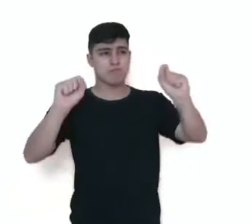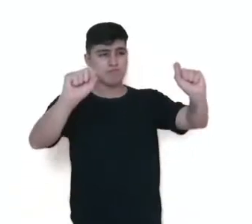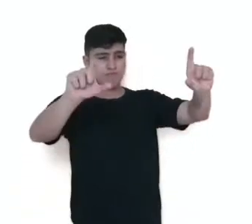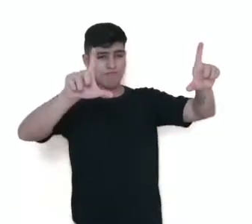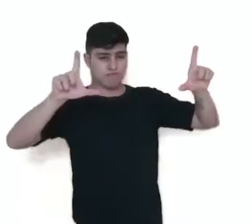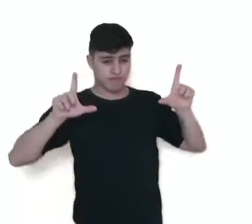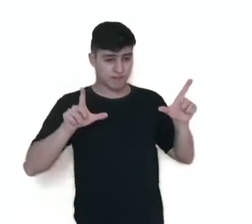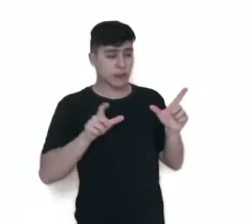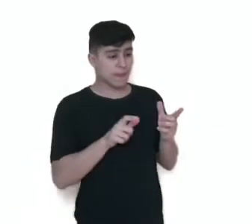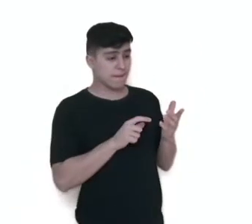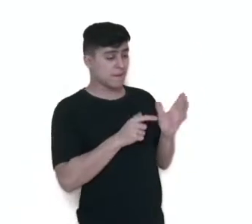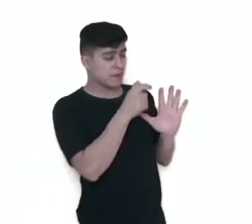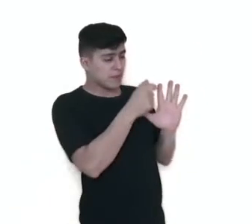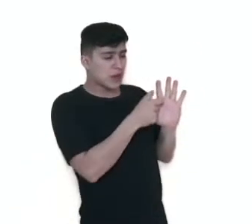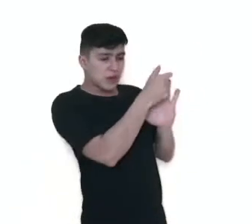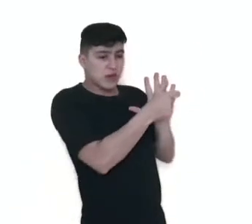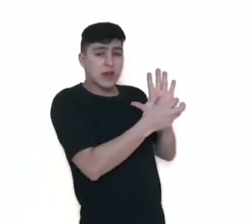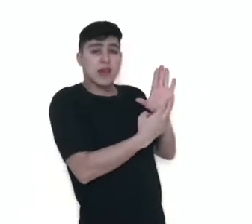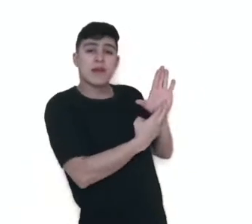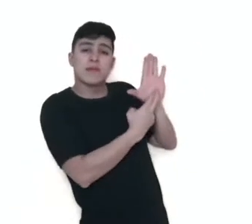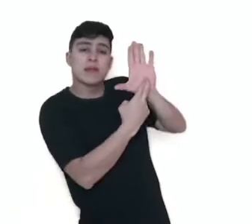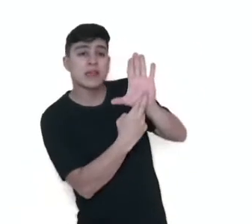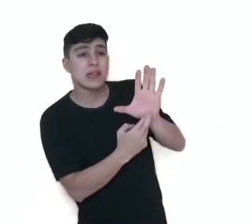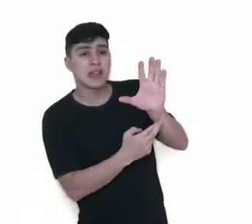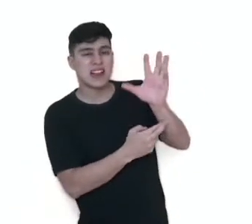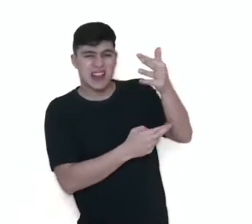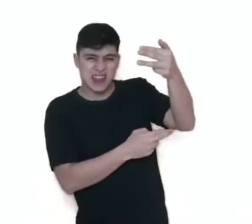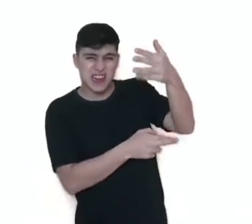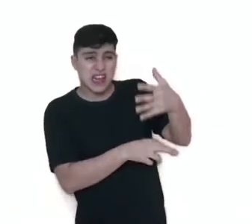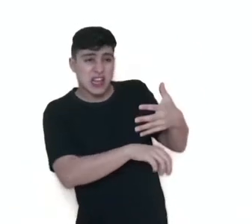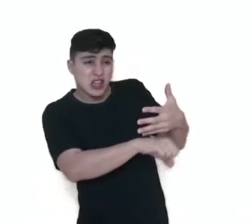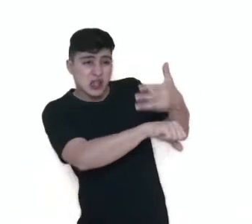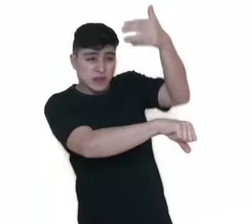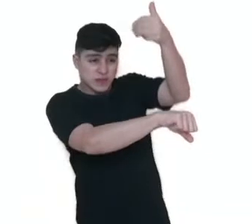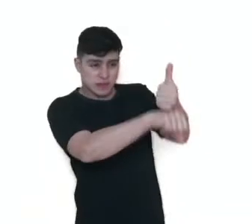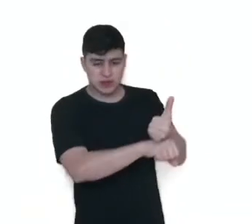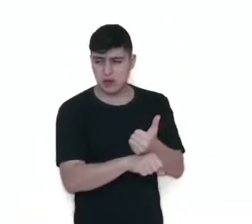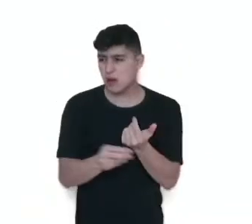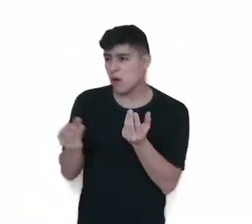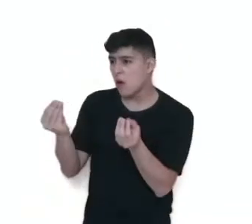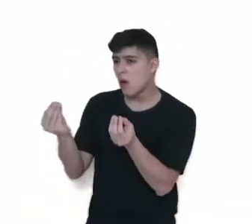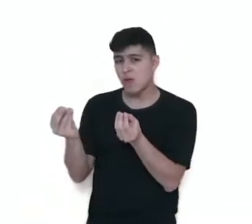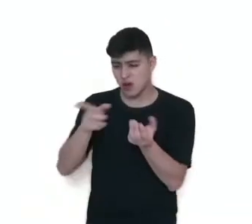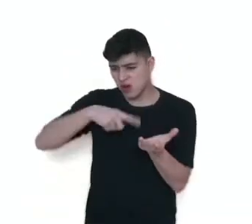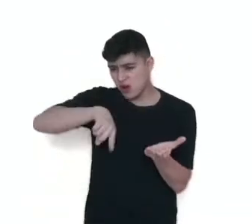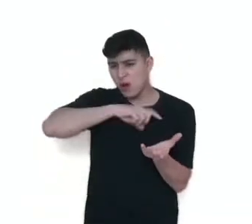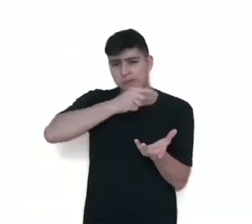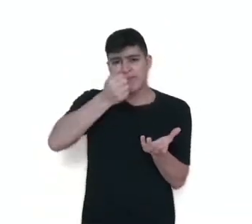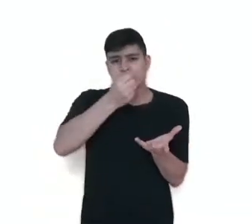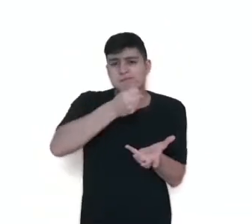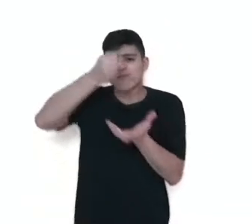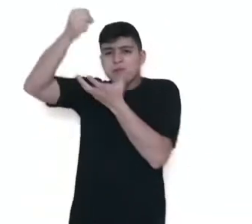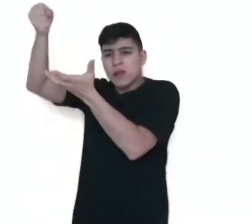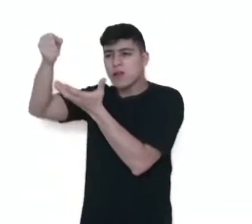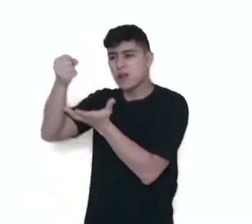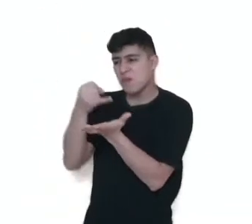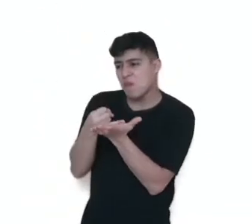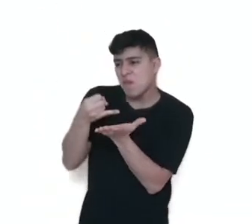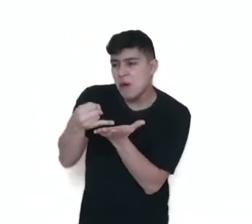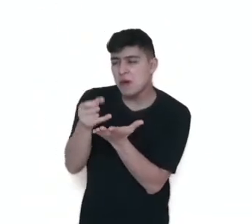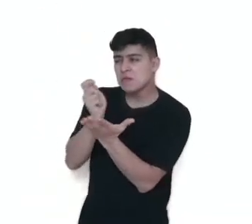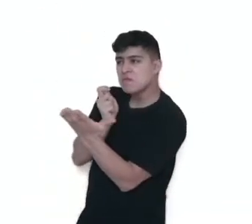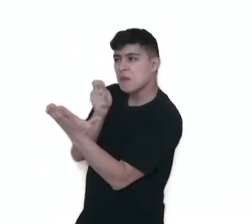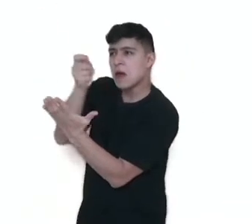representantes das 13 colônias debatendo, né, sobre as taxações metropolitanas, né? Mas era neste